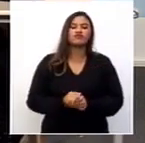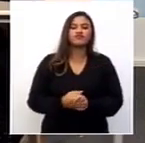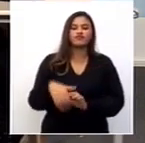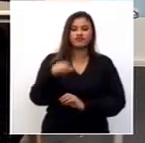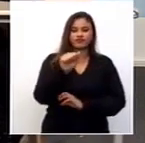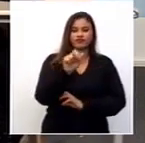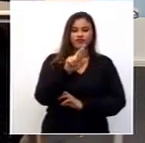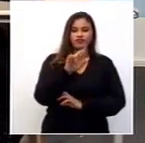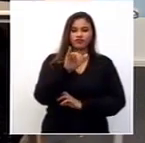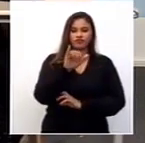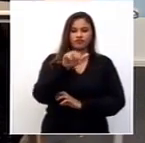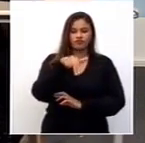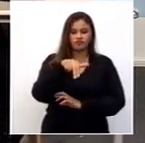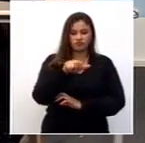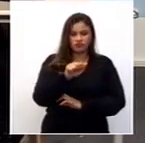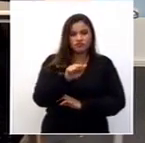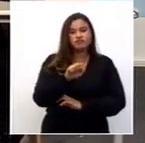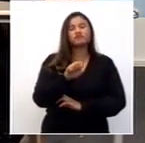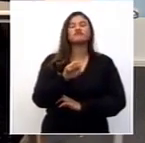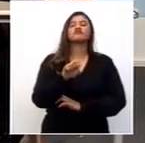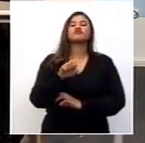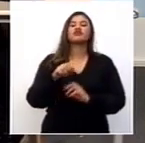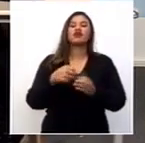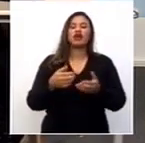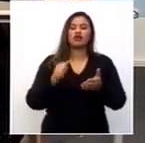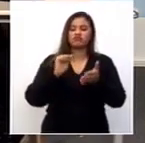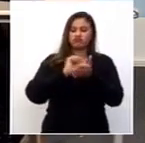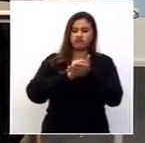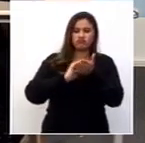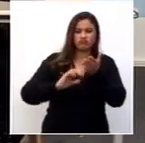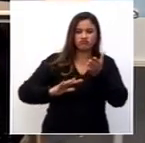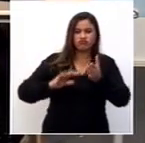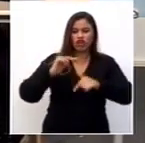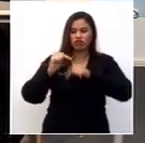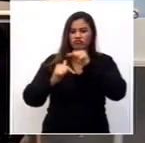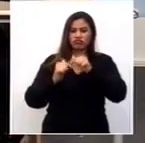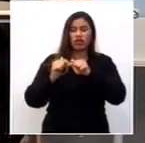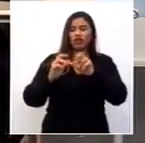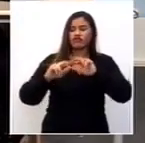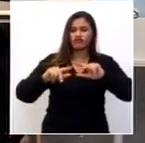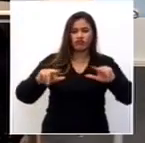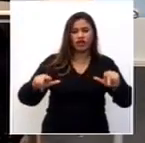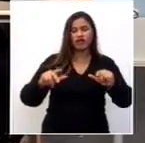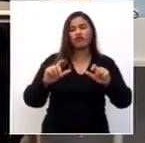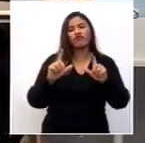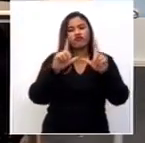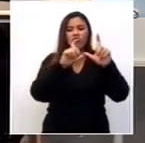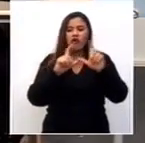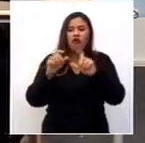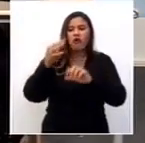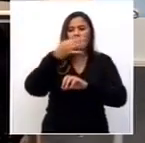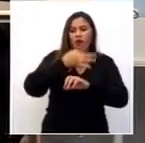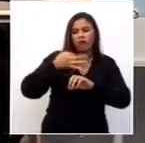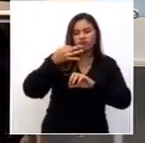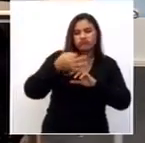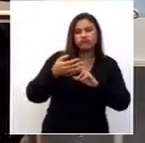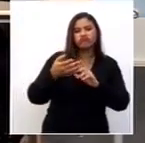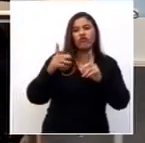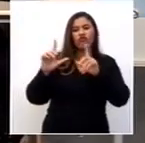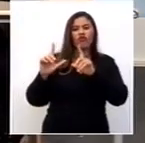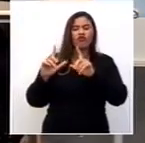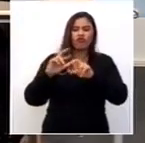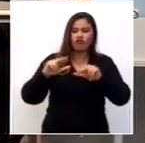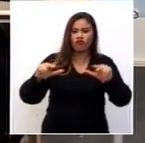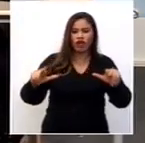ferramentas utilizadas, como trabalhos, foto e áudio enviados pelo WhatsApp. A professora Ana Aparecida falou